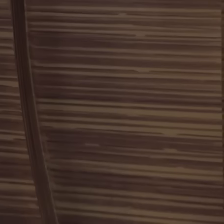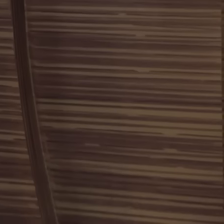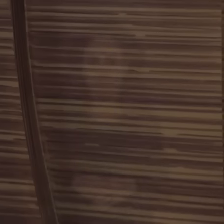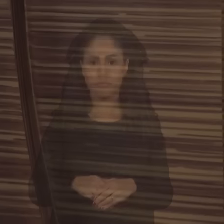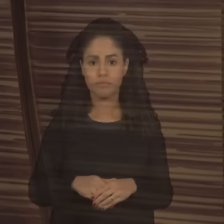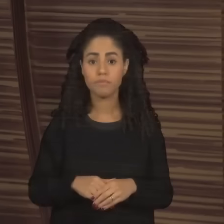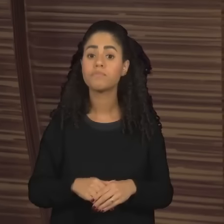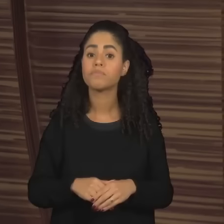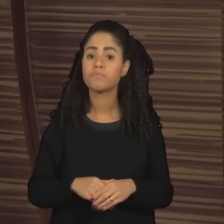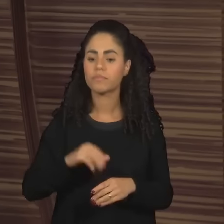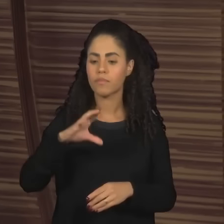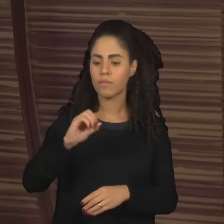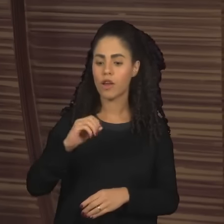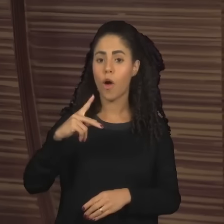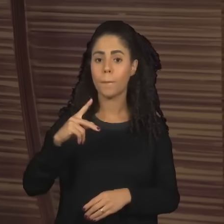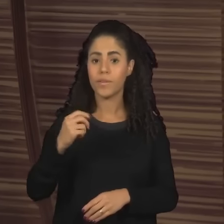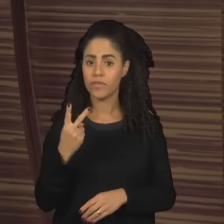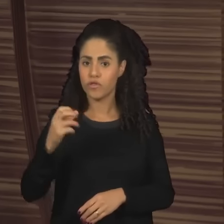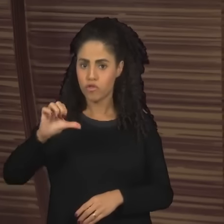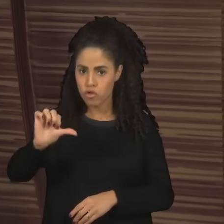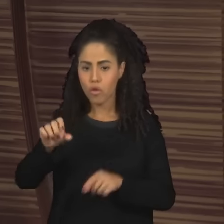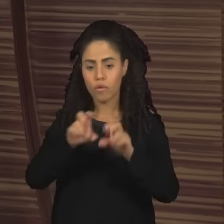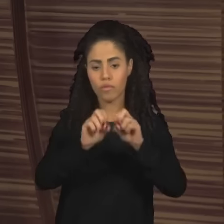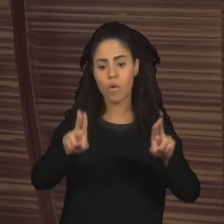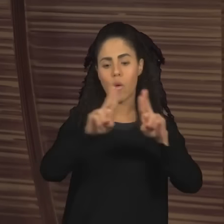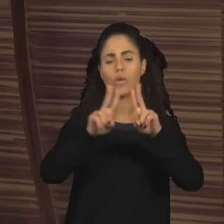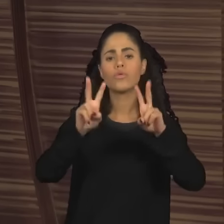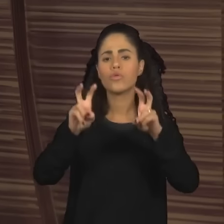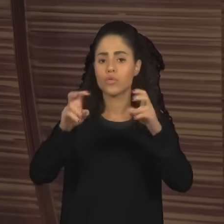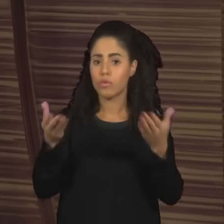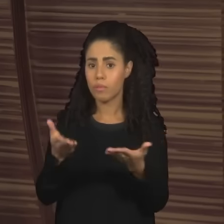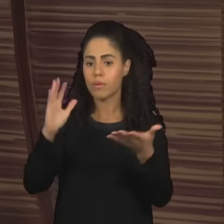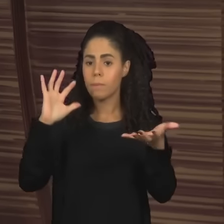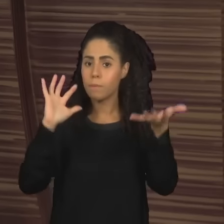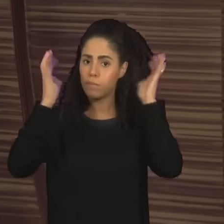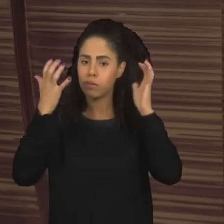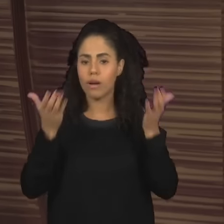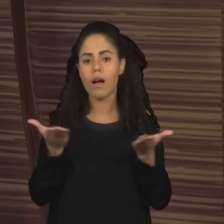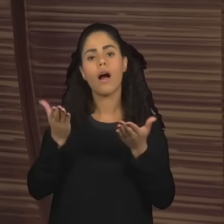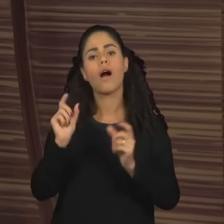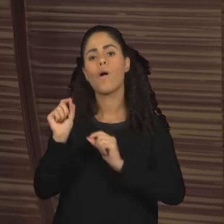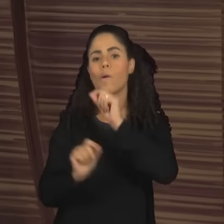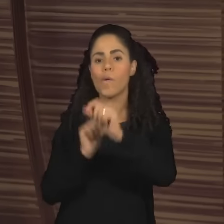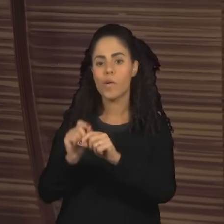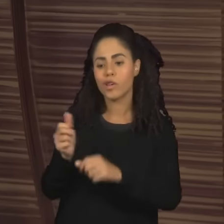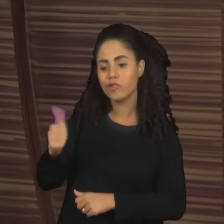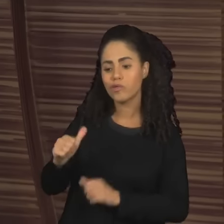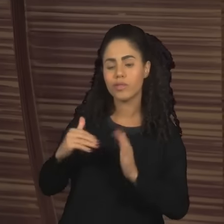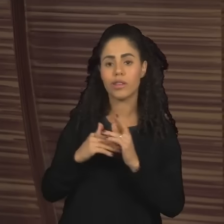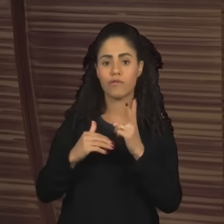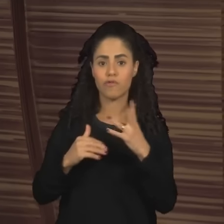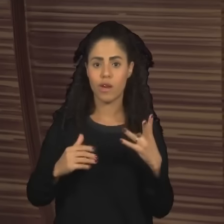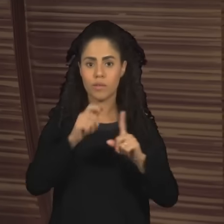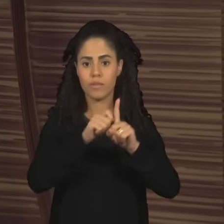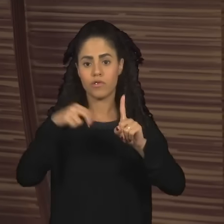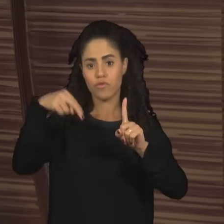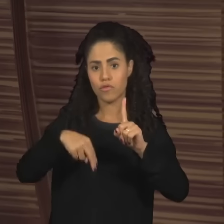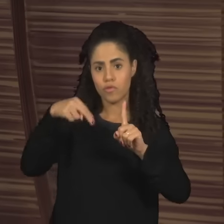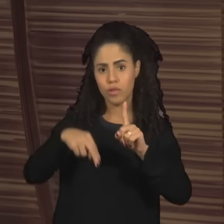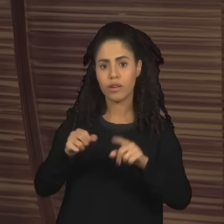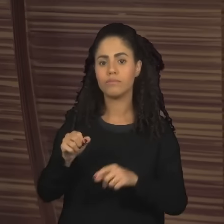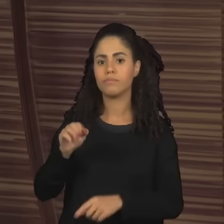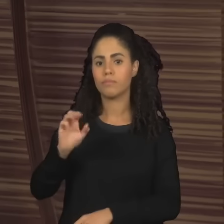A COP29, Conferência das Nações Unidas sobre Mudanças Climáticas, acontece de 11 a 24 de novembro em